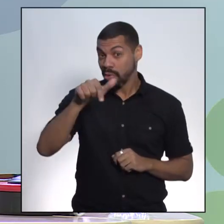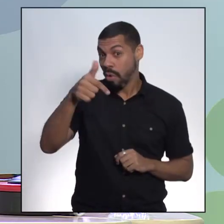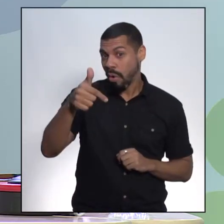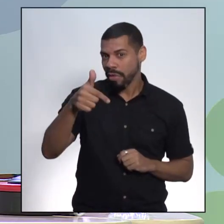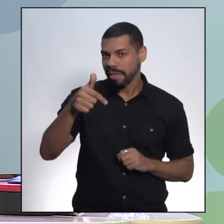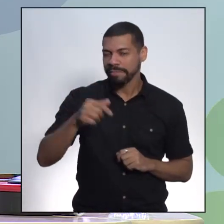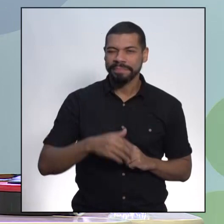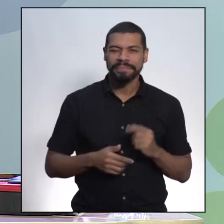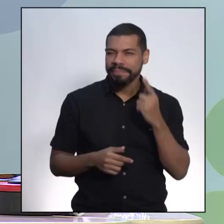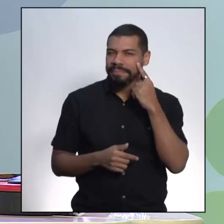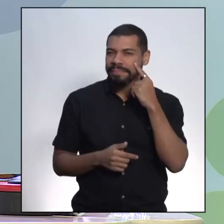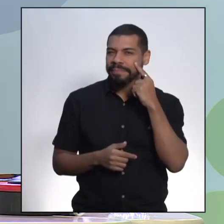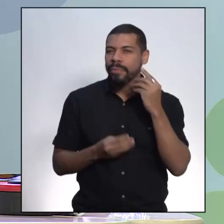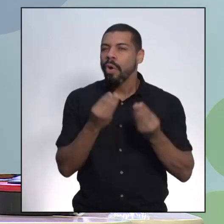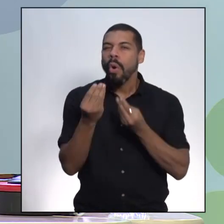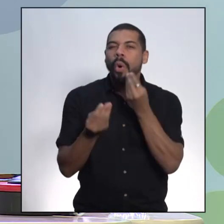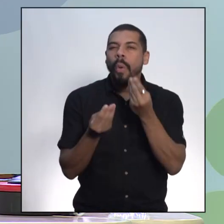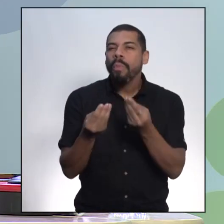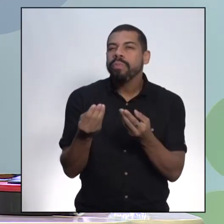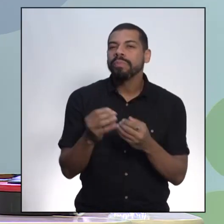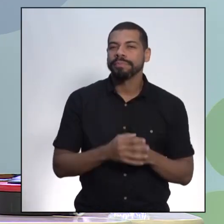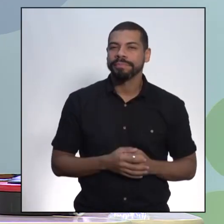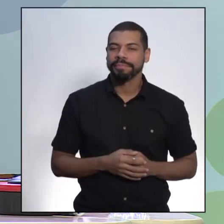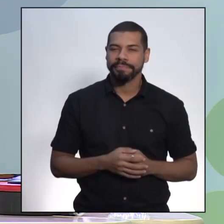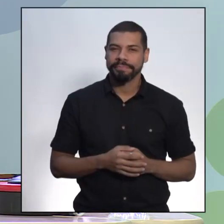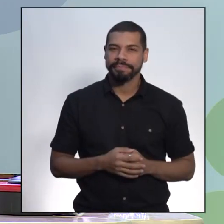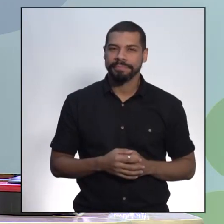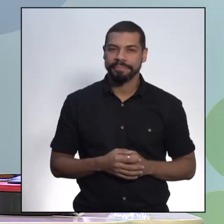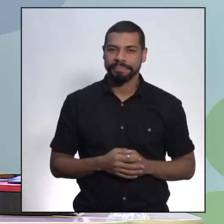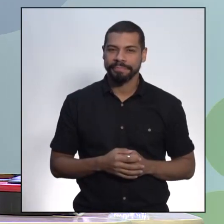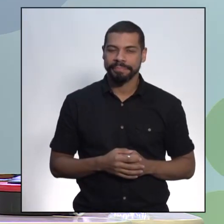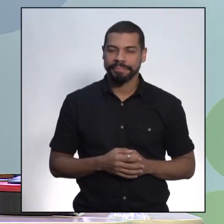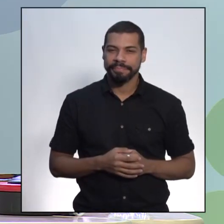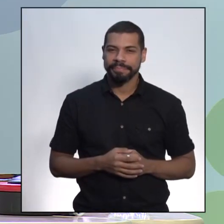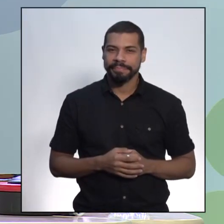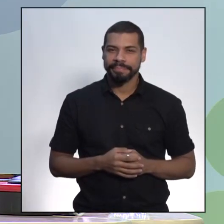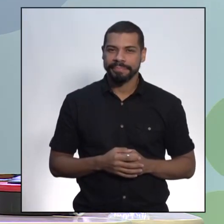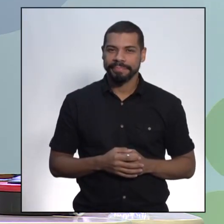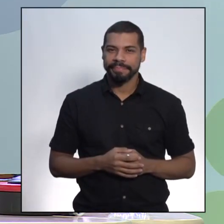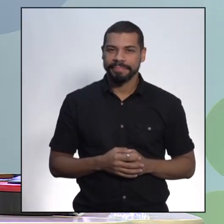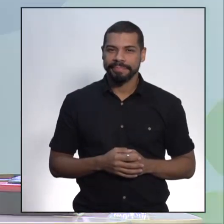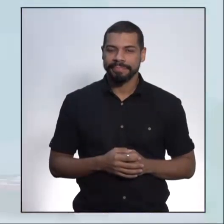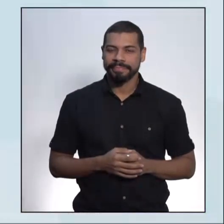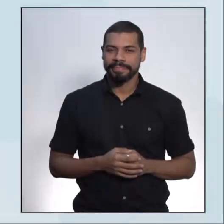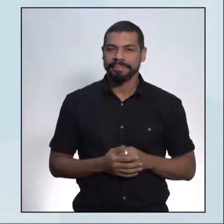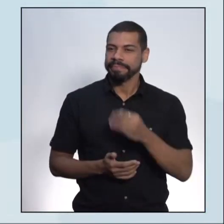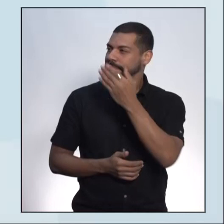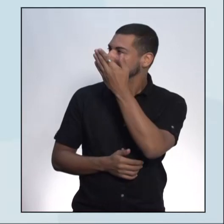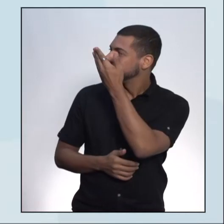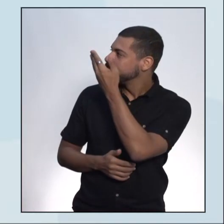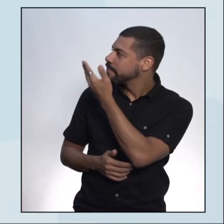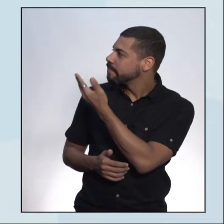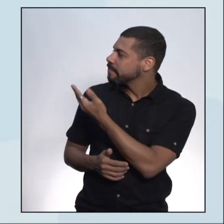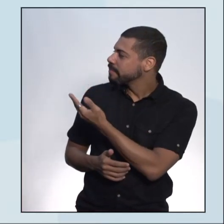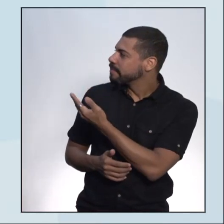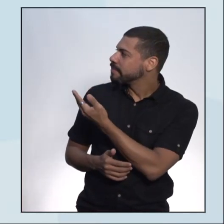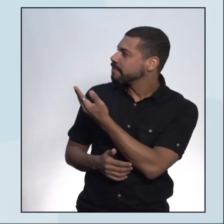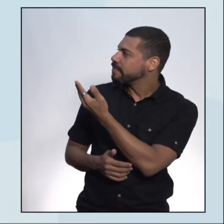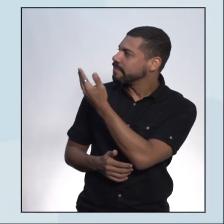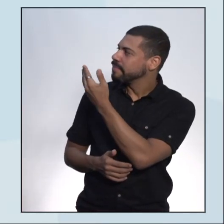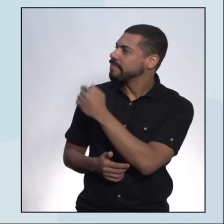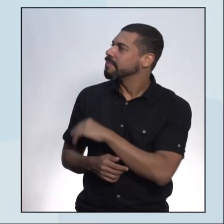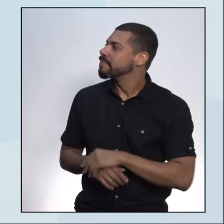algumas invenções, só para a gente ilustrar um pouquinho esse quadro, né? Então, você tem aí